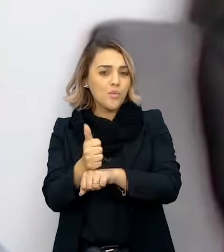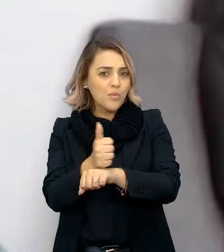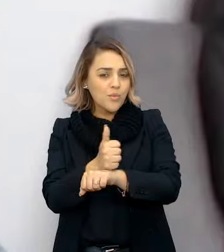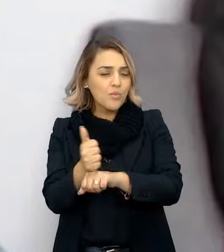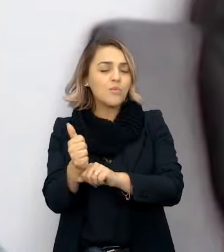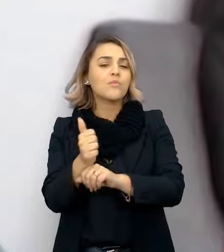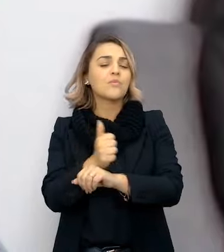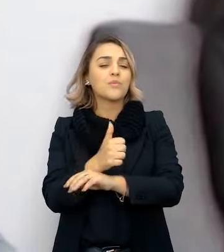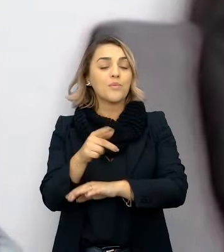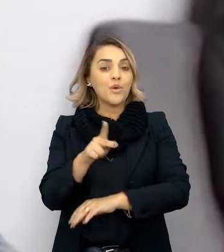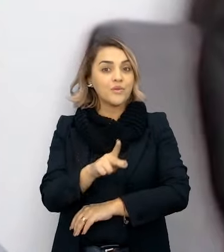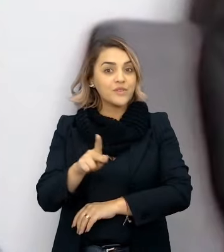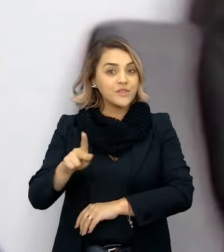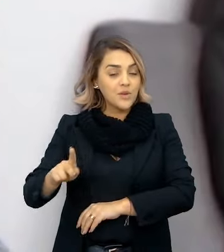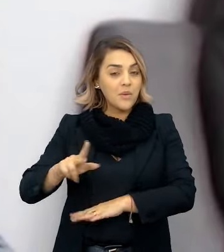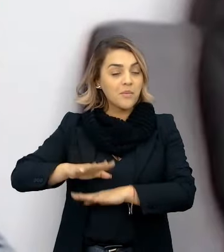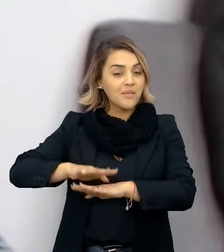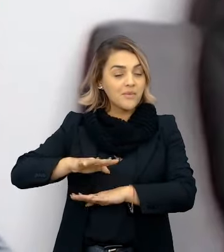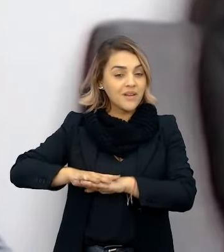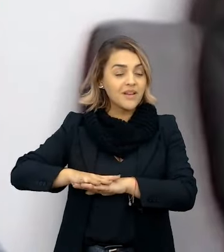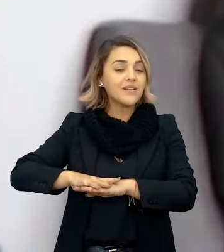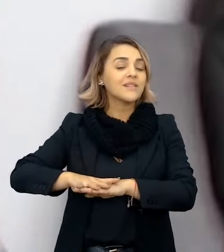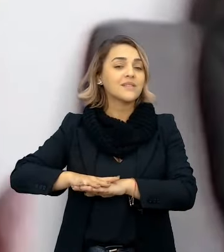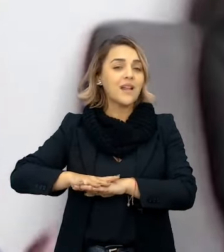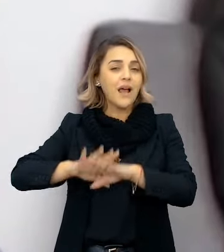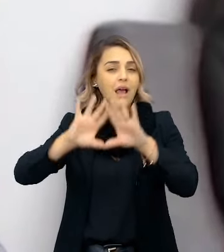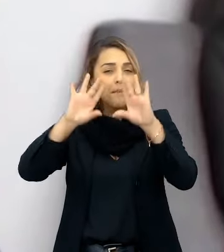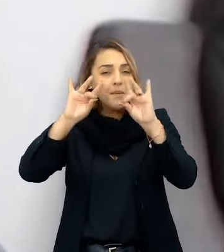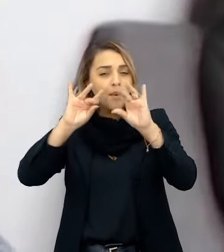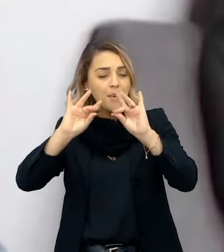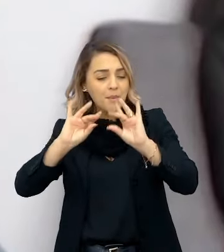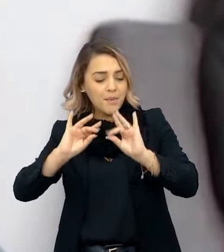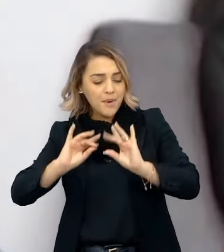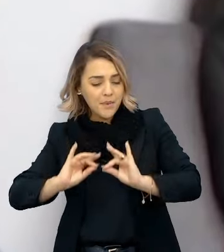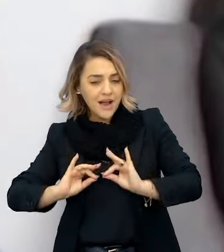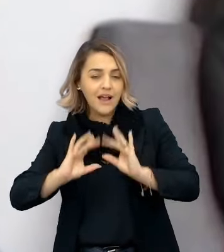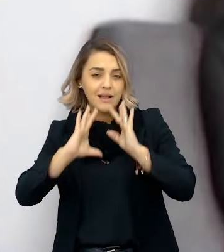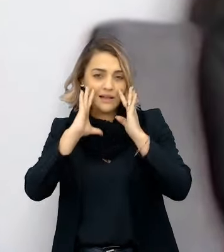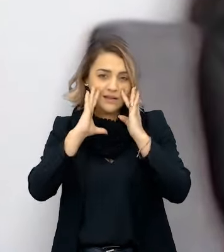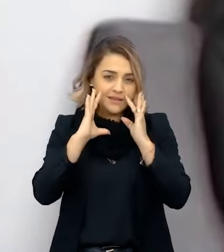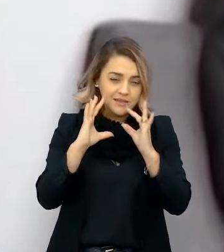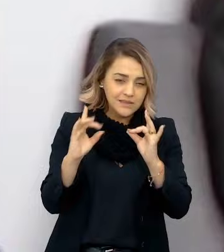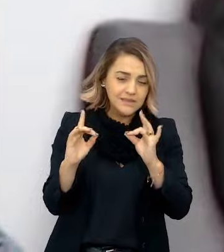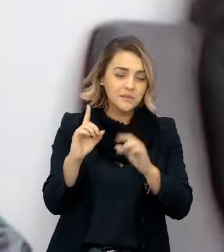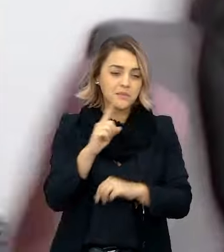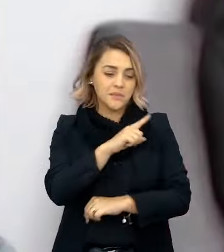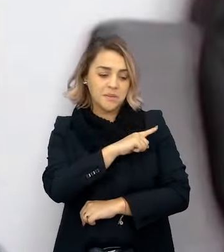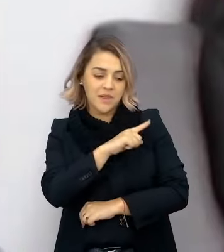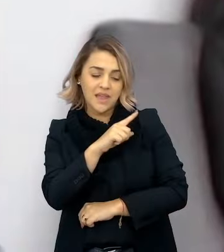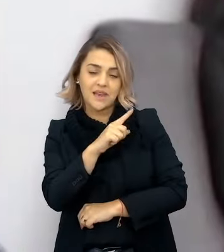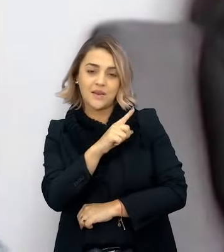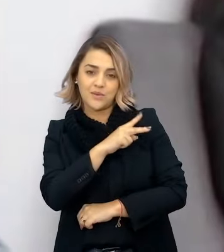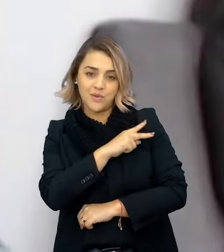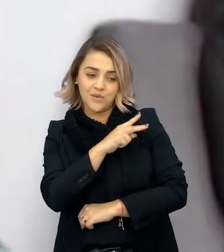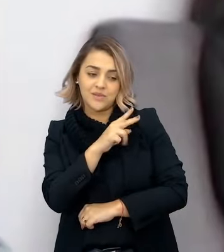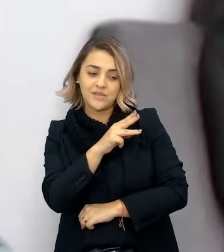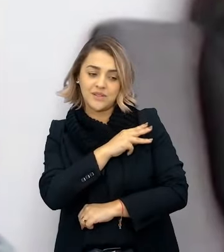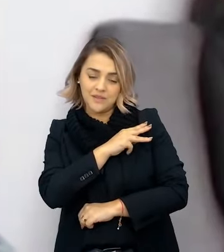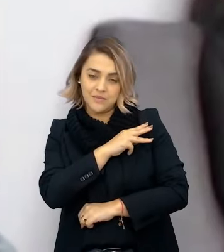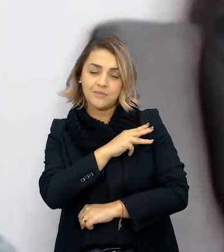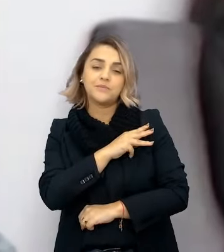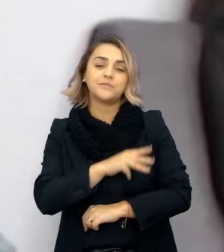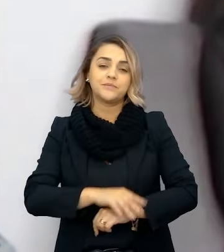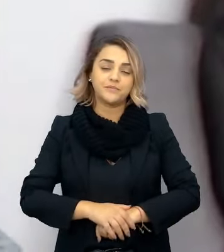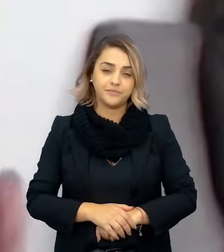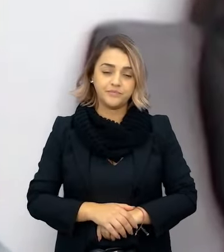de matemática, olhando para cada sequência, vamos supor, quem é da primeira série do ensino médio, olhando para a sequência